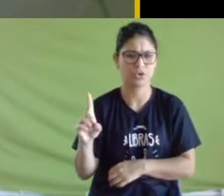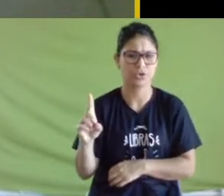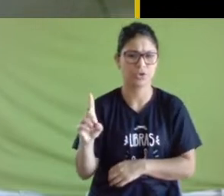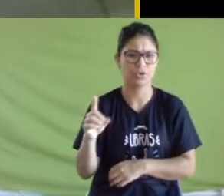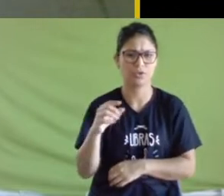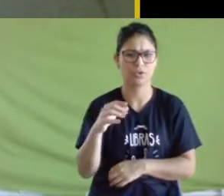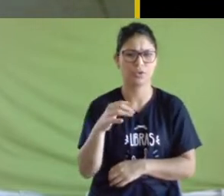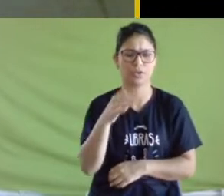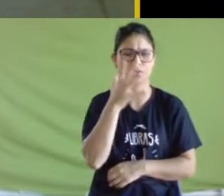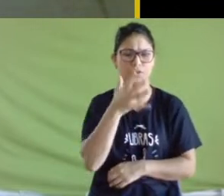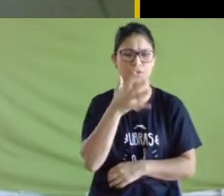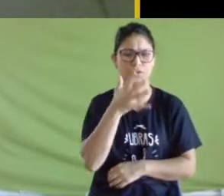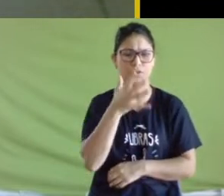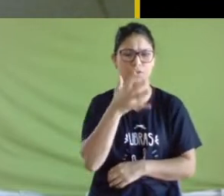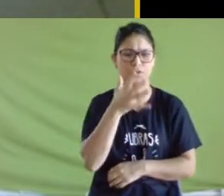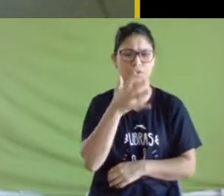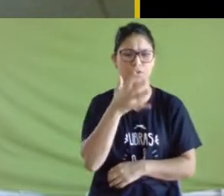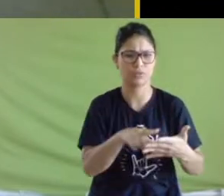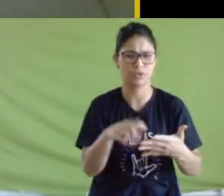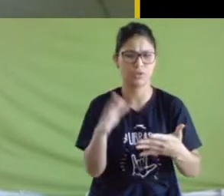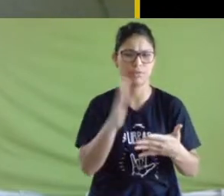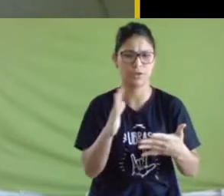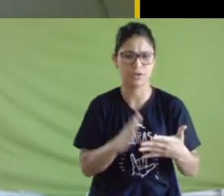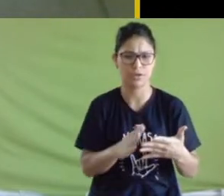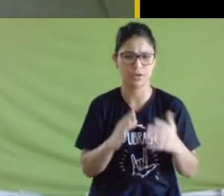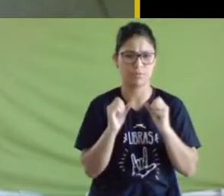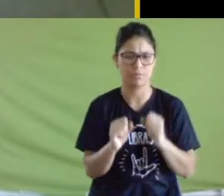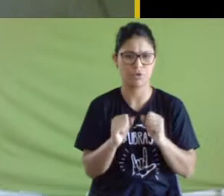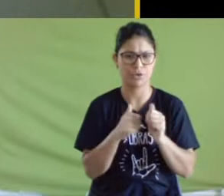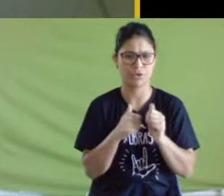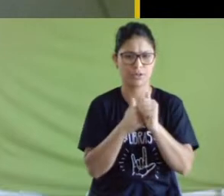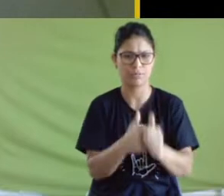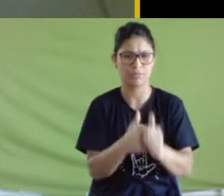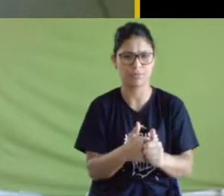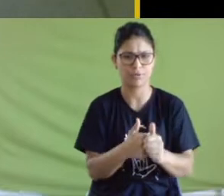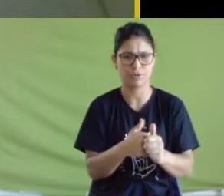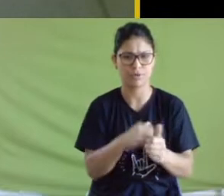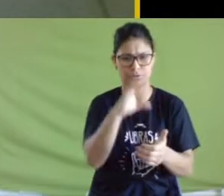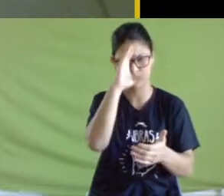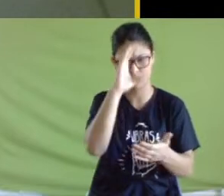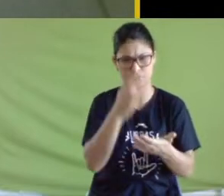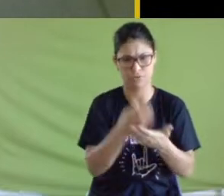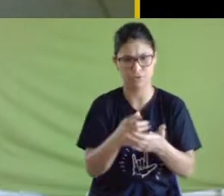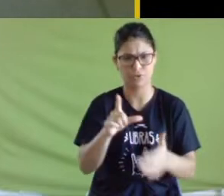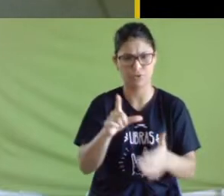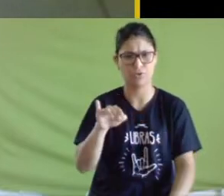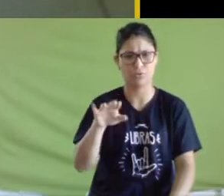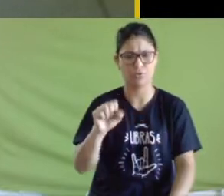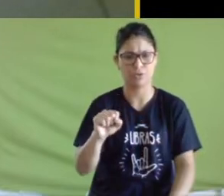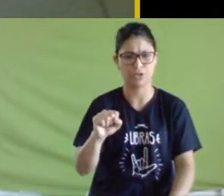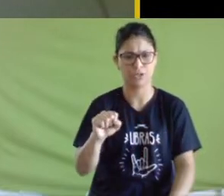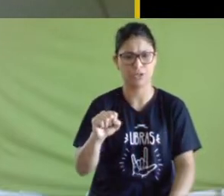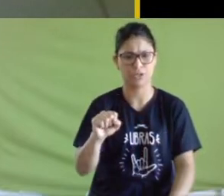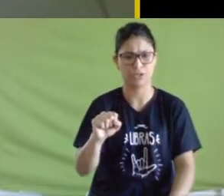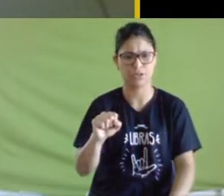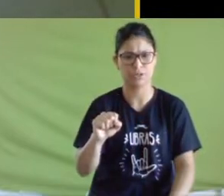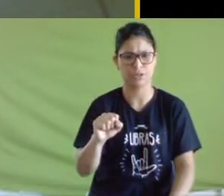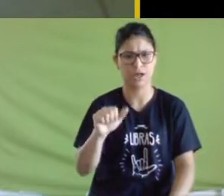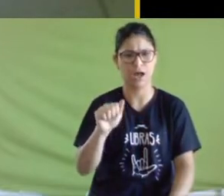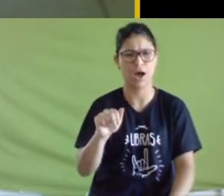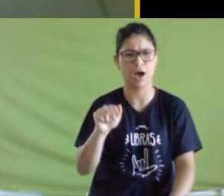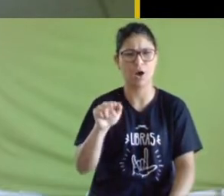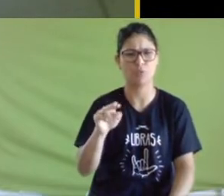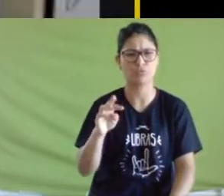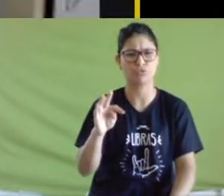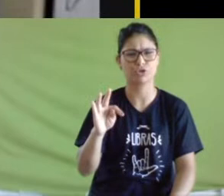brasileira? Essa retórica pode ser aproximada da ideia de Luiz Costa Lima de auditividade? Acho